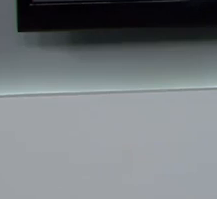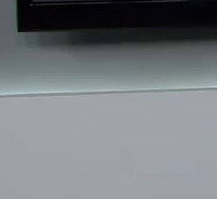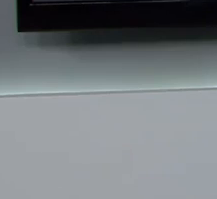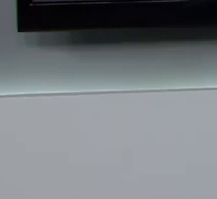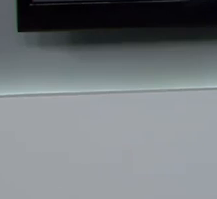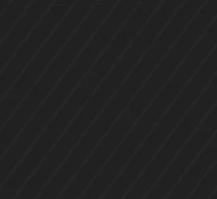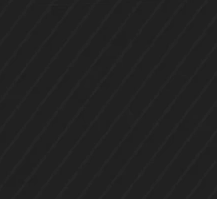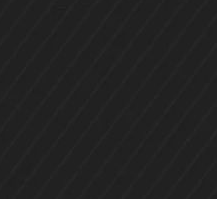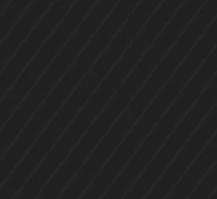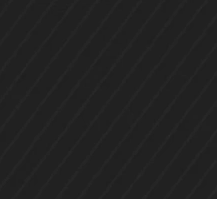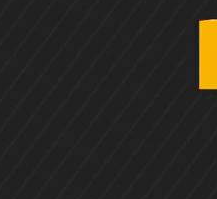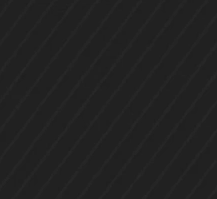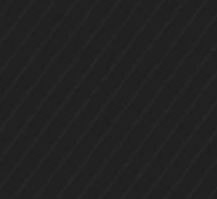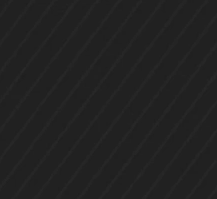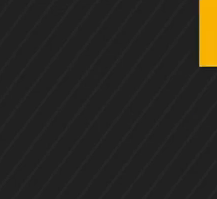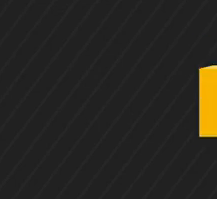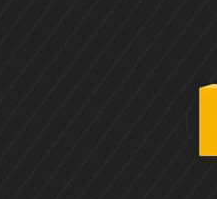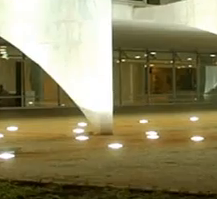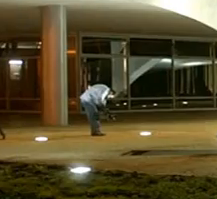Federal